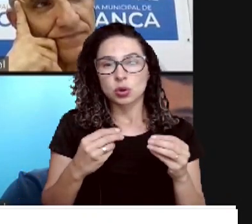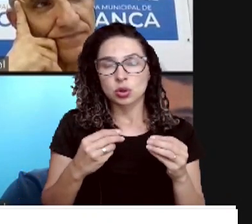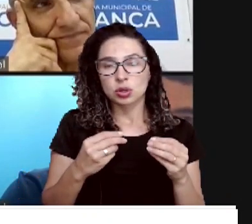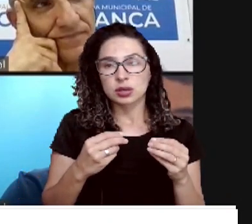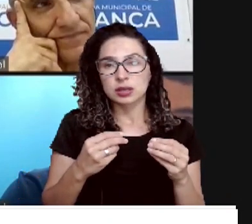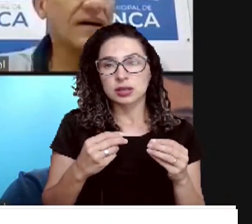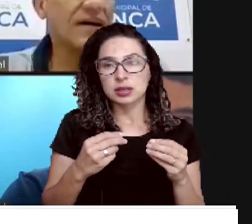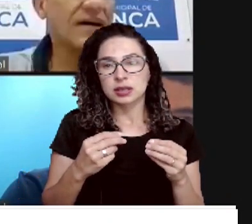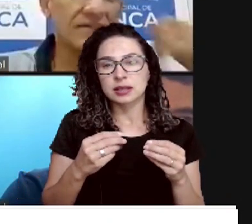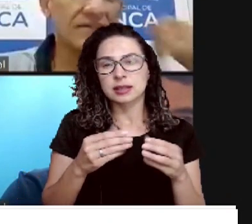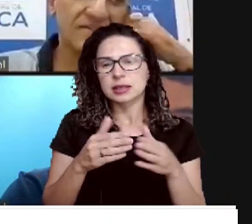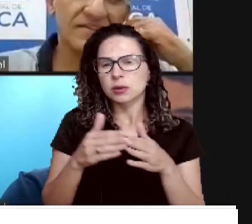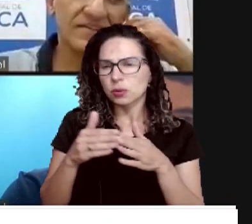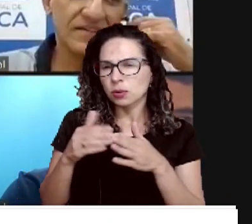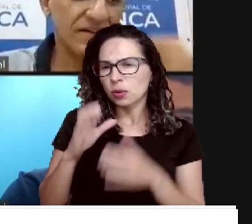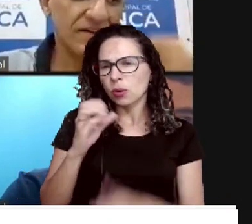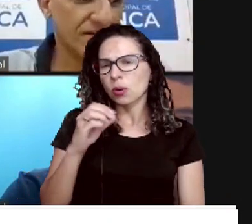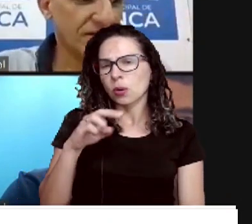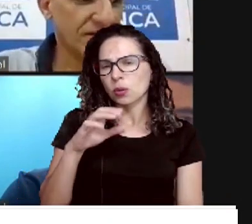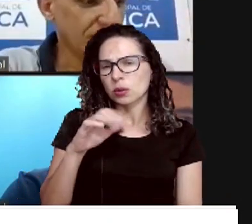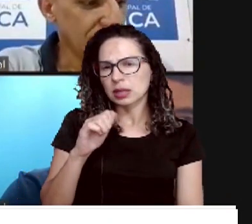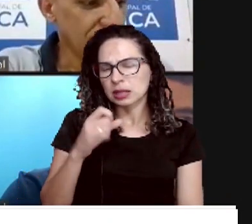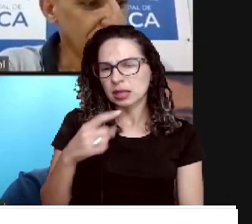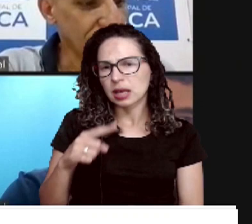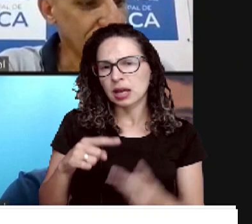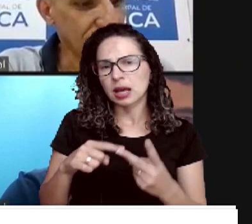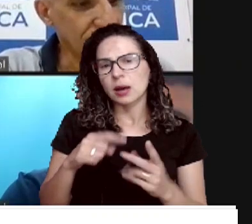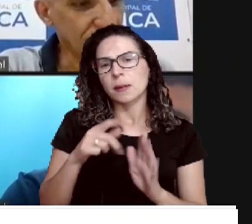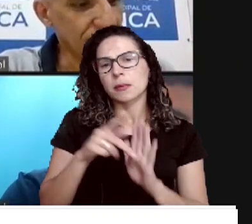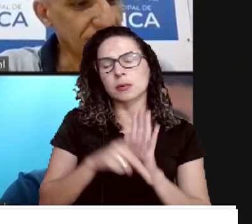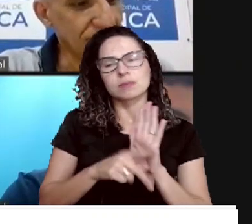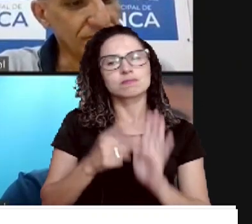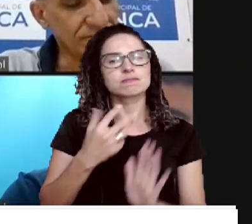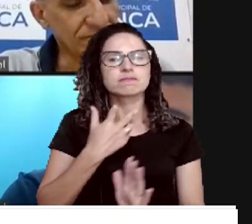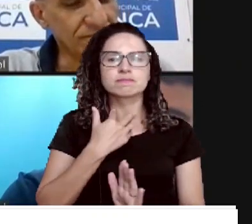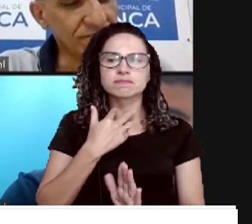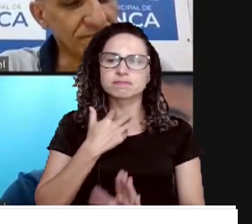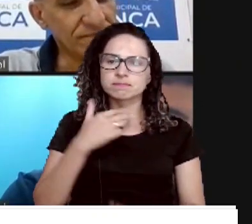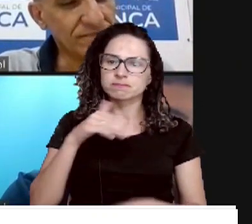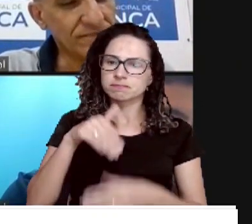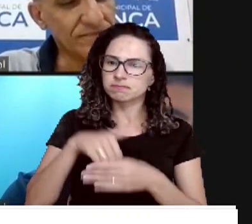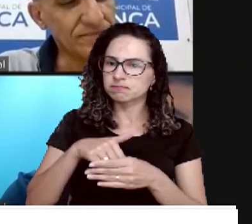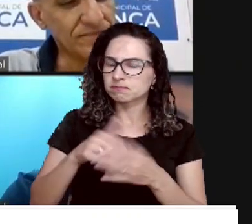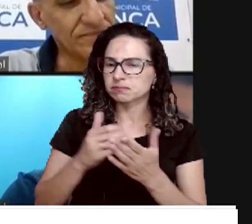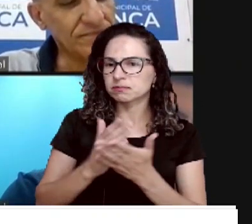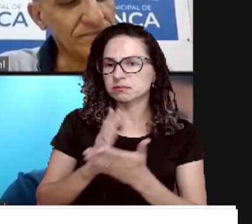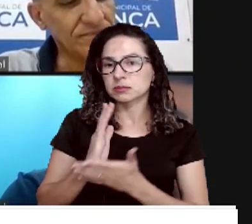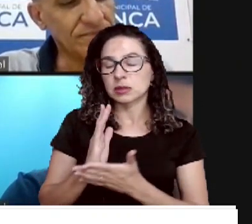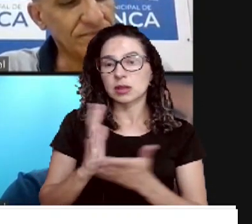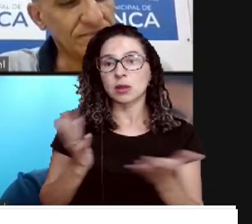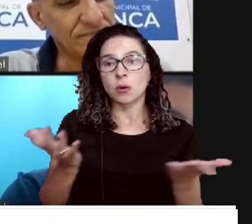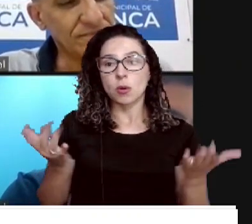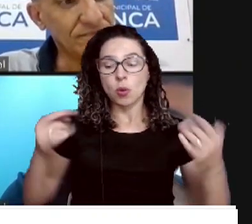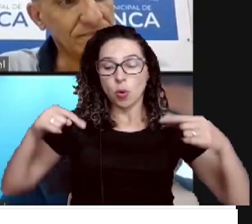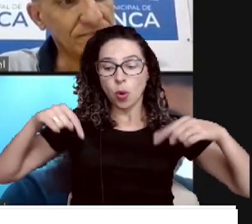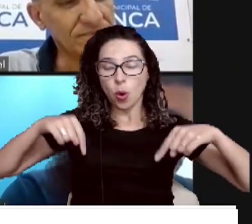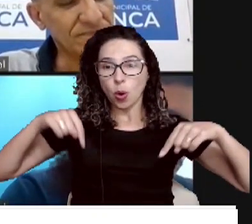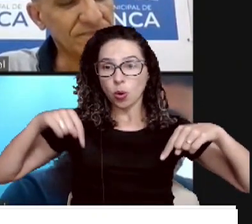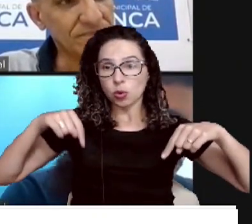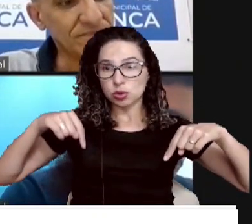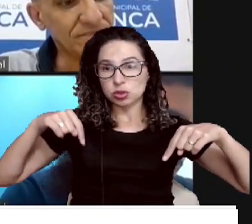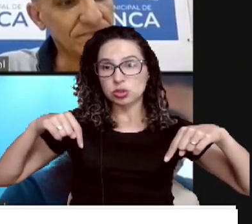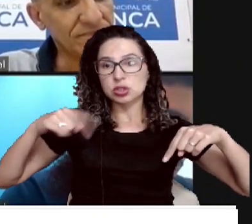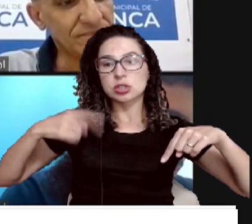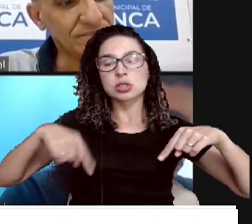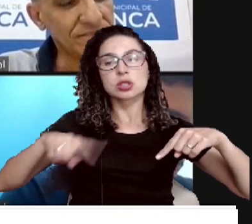essas concessões, esses projetos, não podem ser votados e aprovados. Então, hoje, o que nós temos aí para